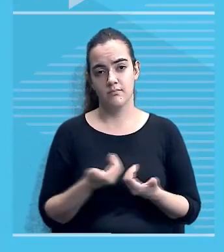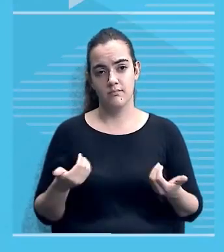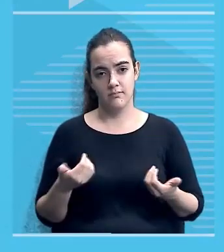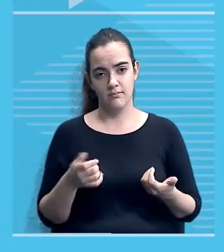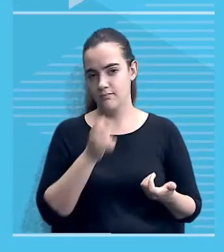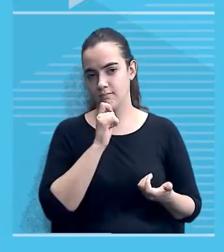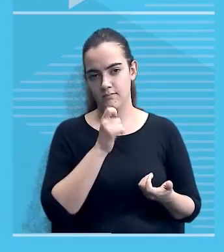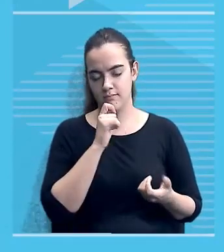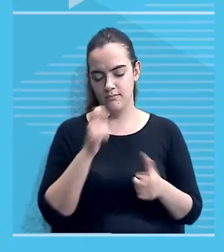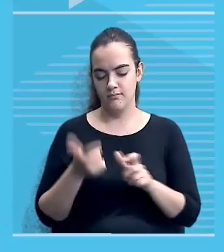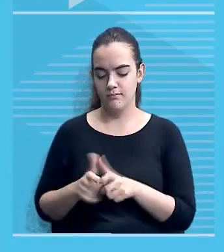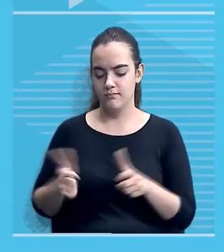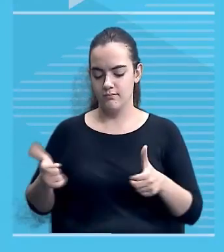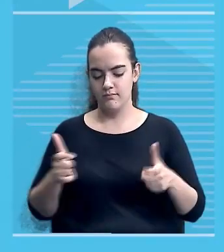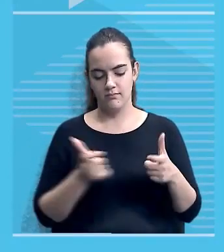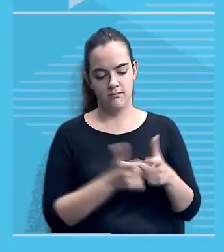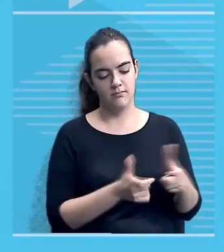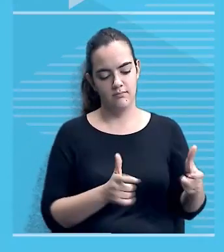metropolitanas